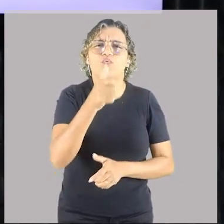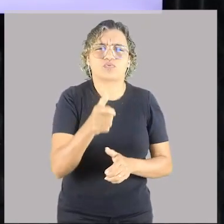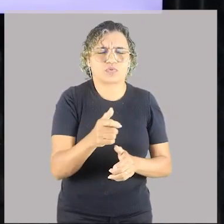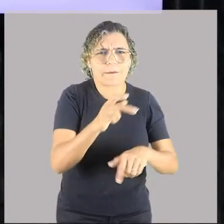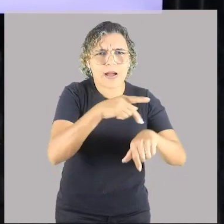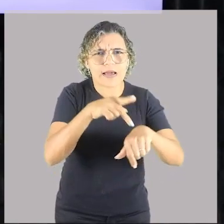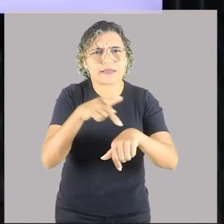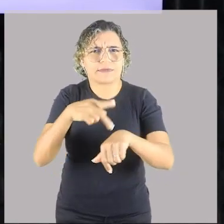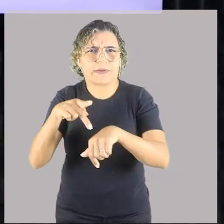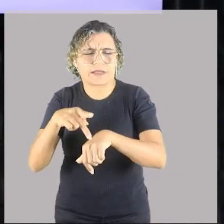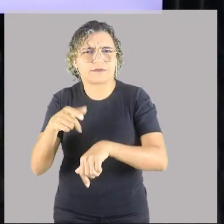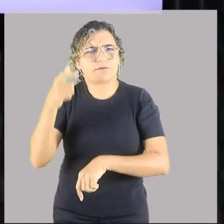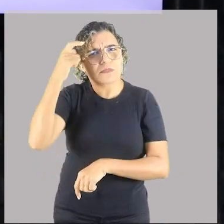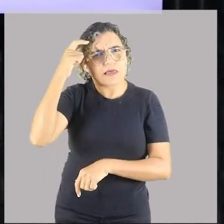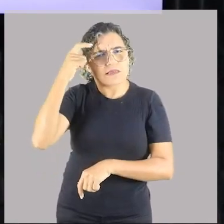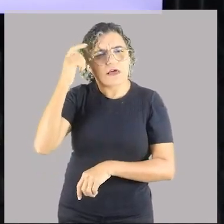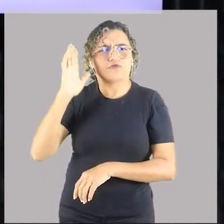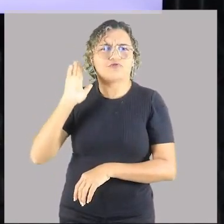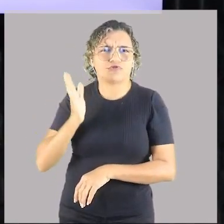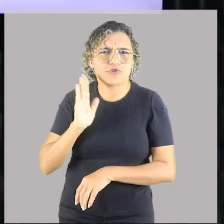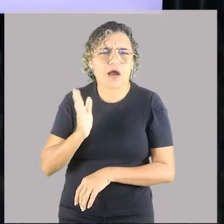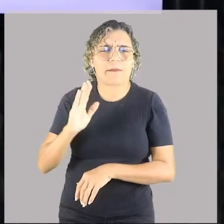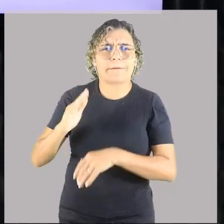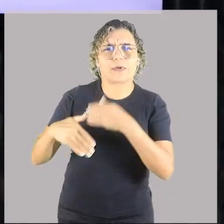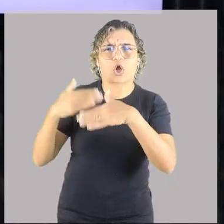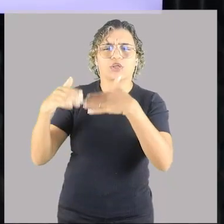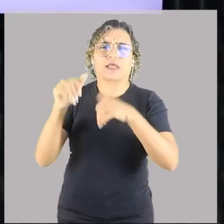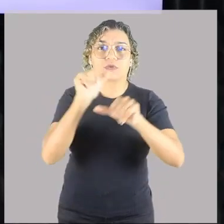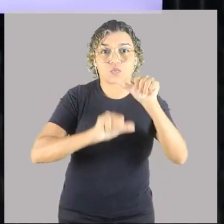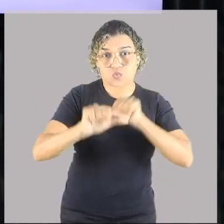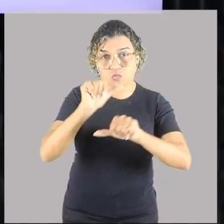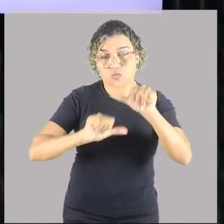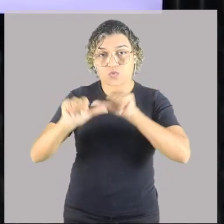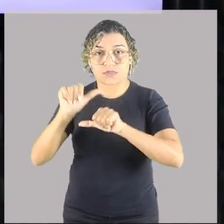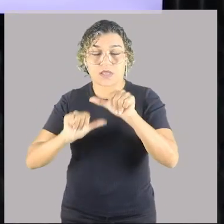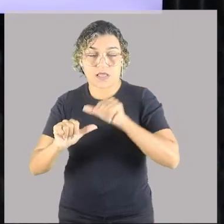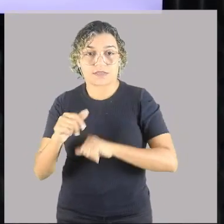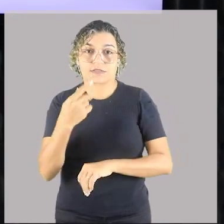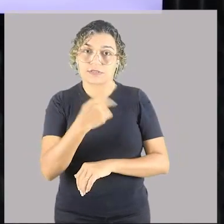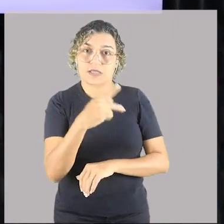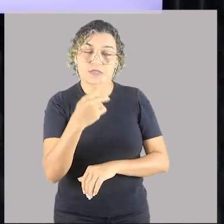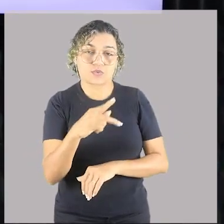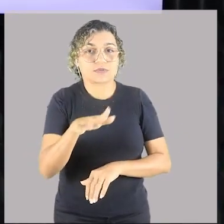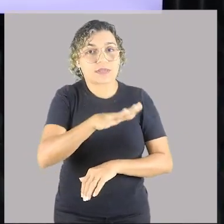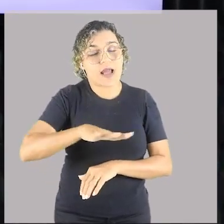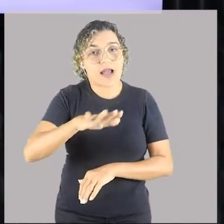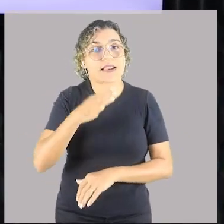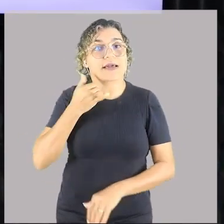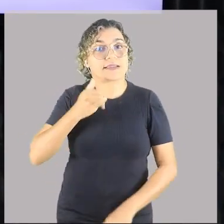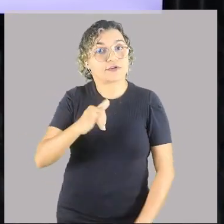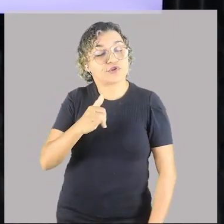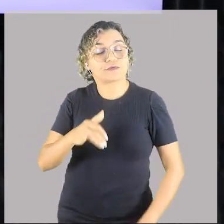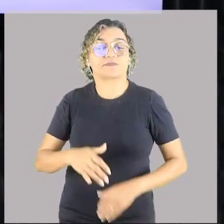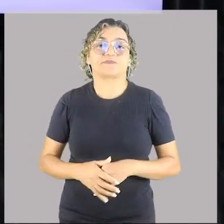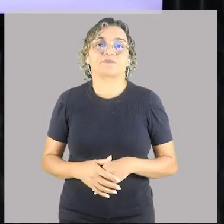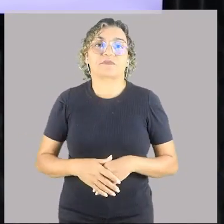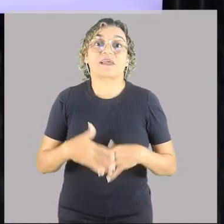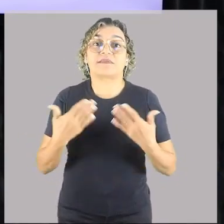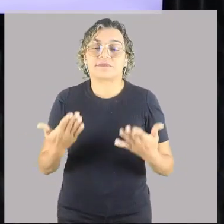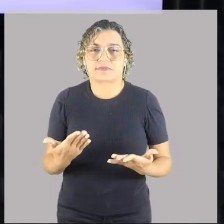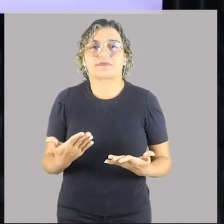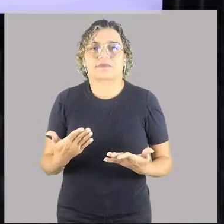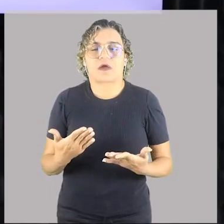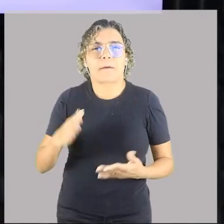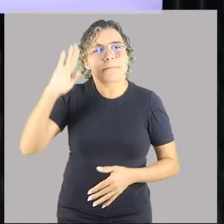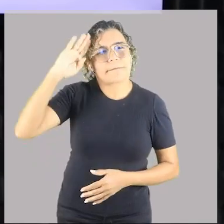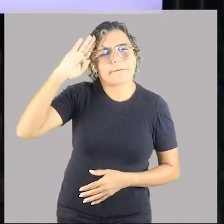mentalidade de já estar nesse processo de mudança nas suas questões energéticas. E aí,